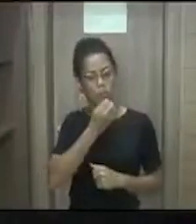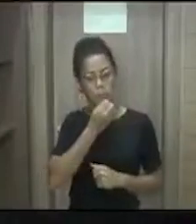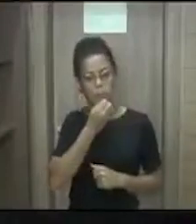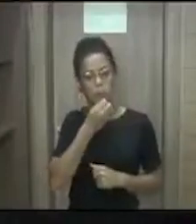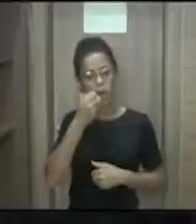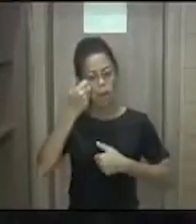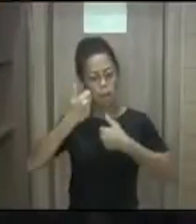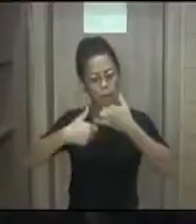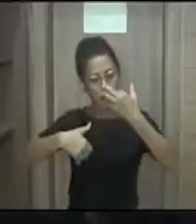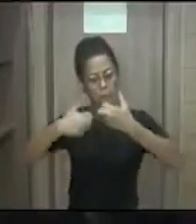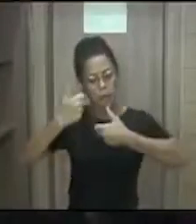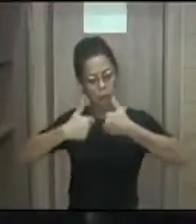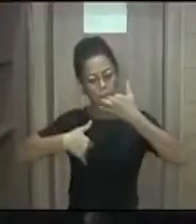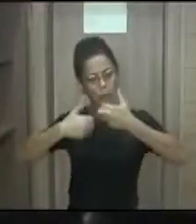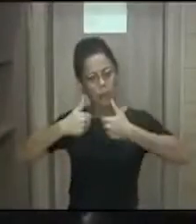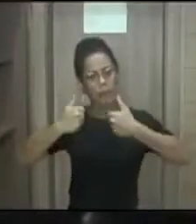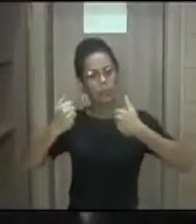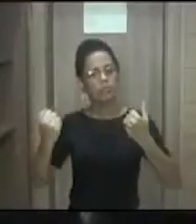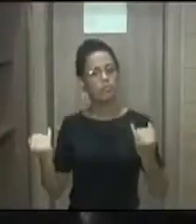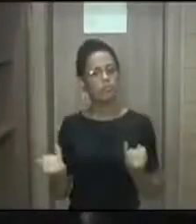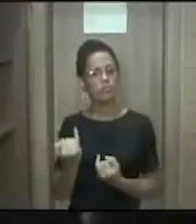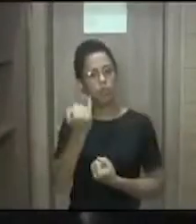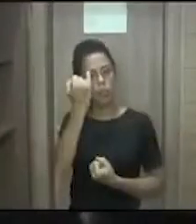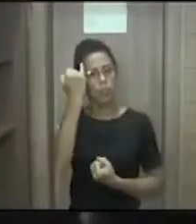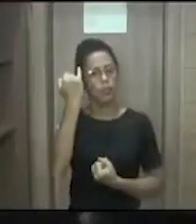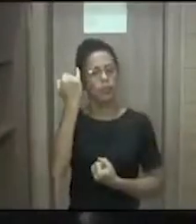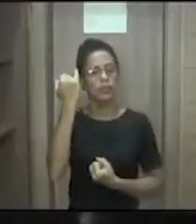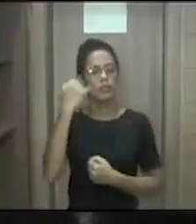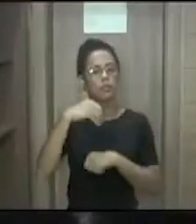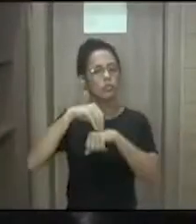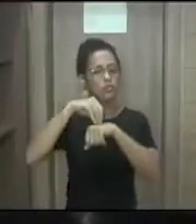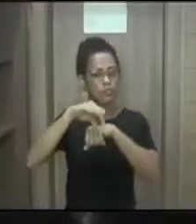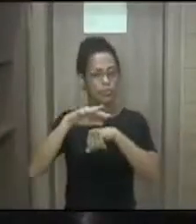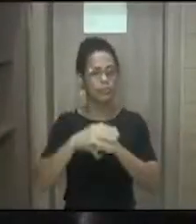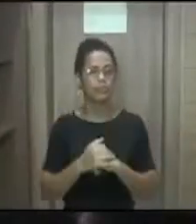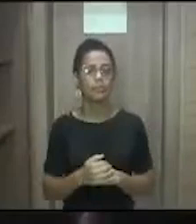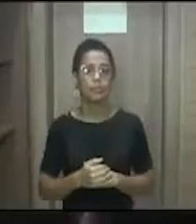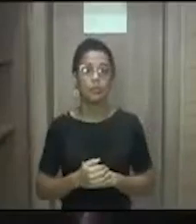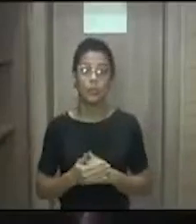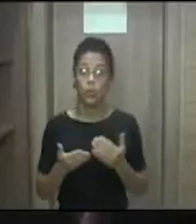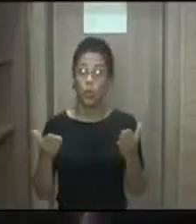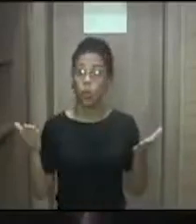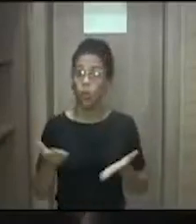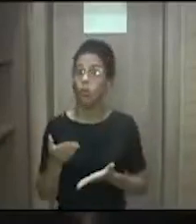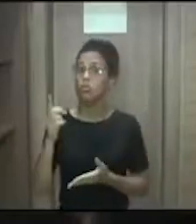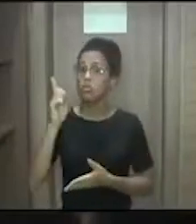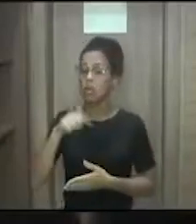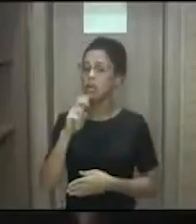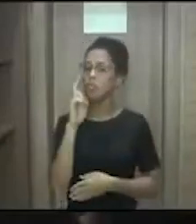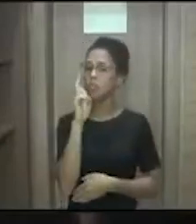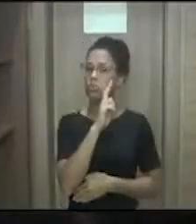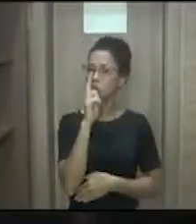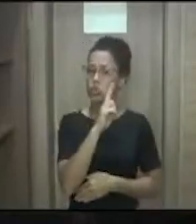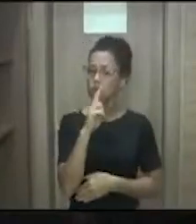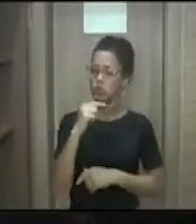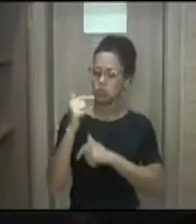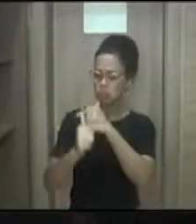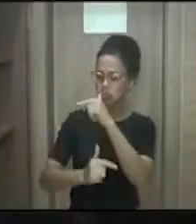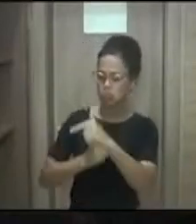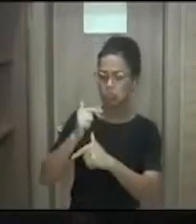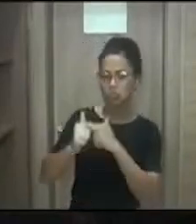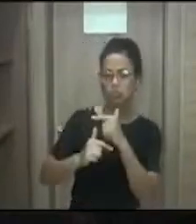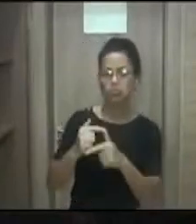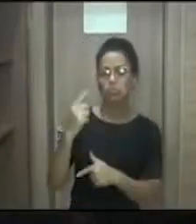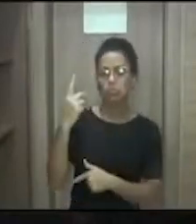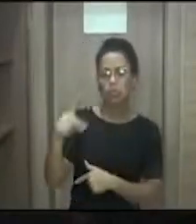reflexão, né? Acho que a gente tem uma demanda social urgente, né? Que é uma